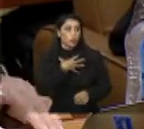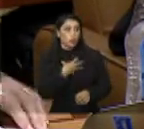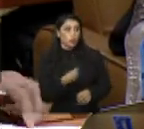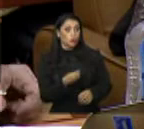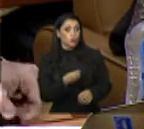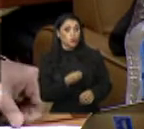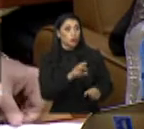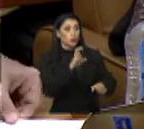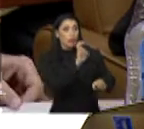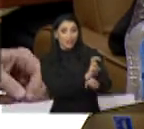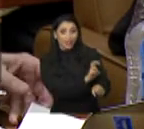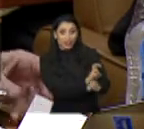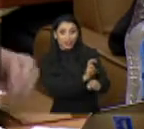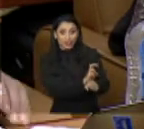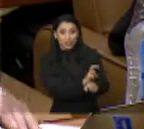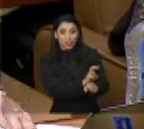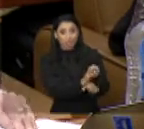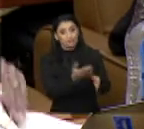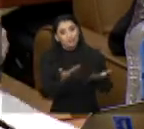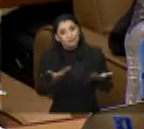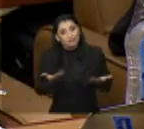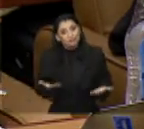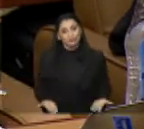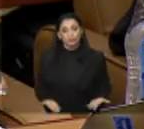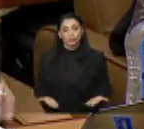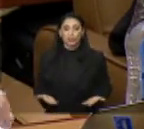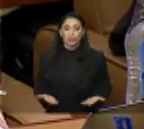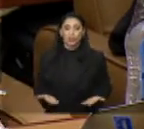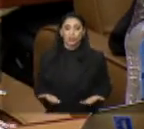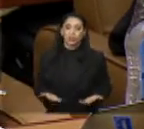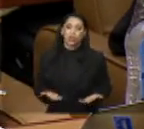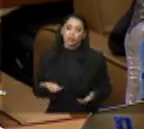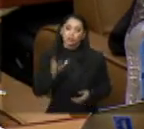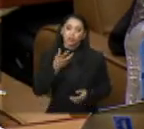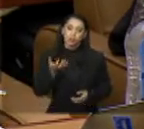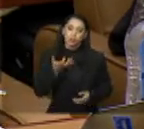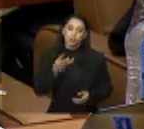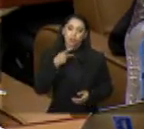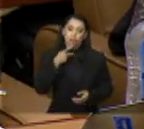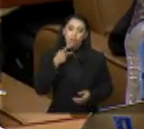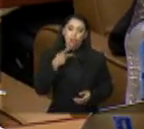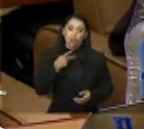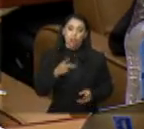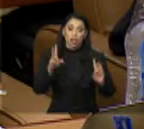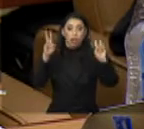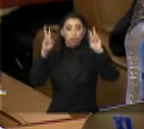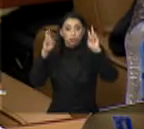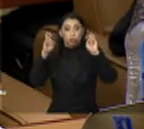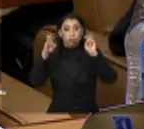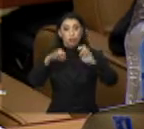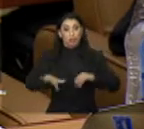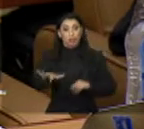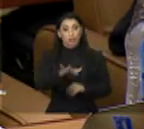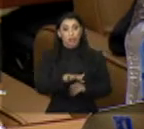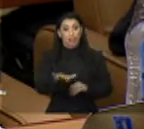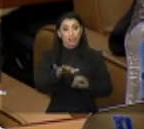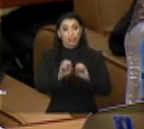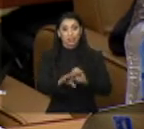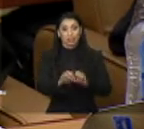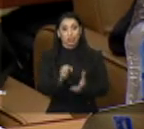creche portanto Presidente Essas são as minhas Breves considerações sobre o tema da Educação